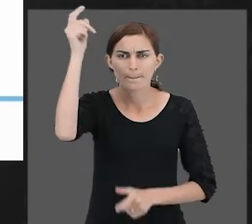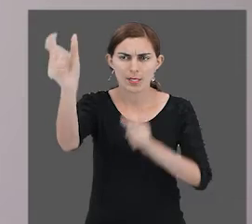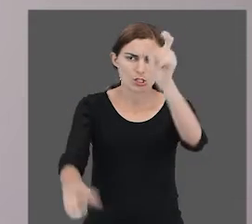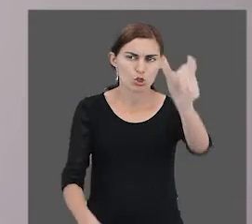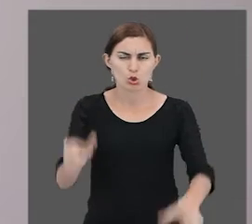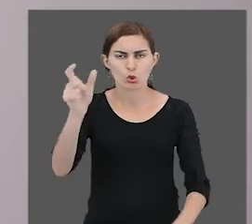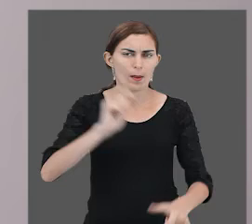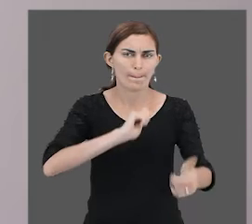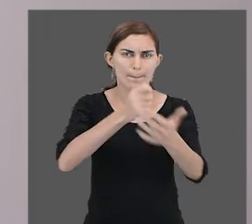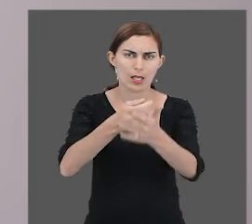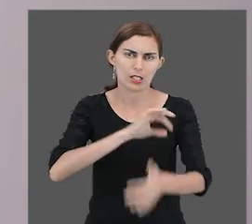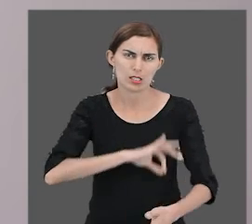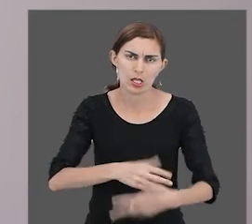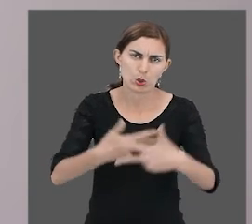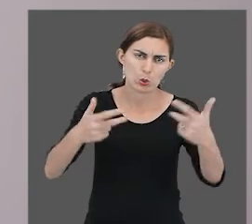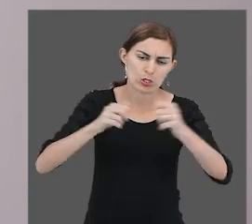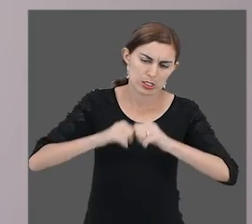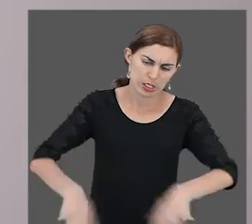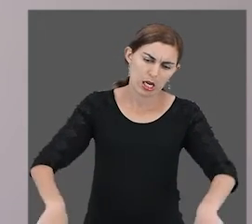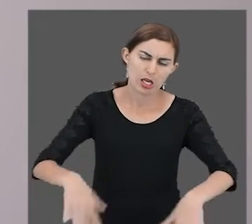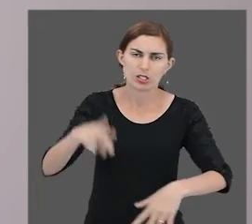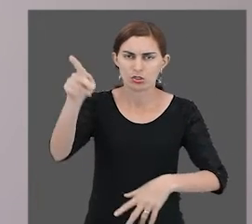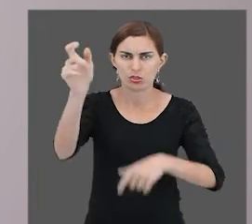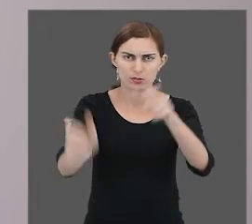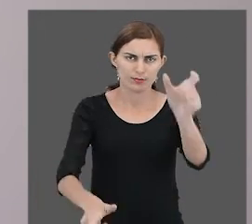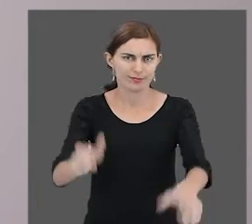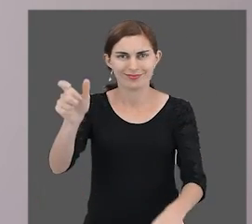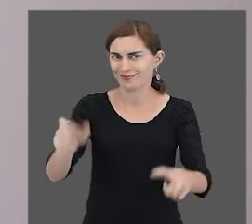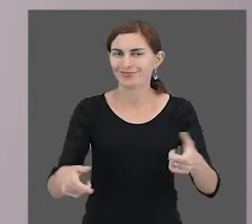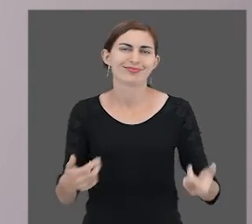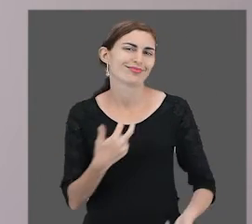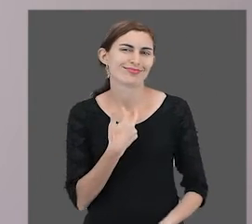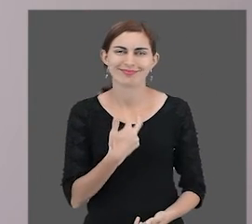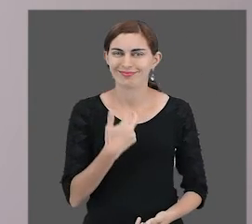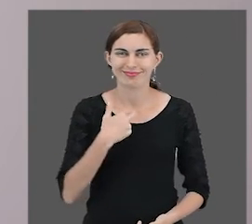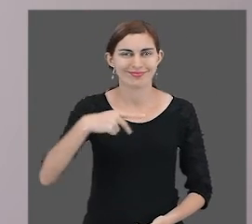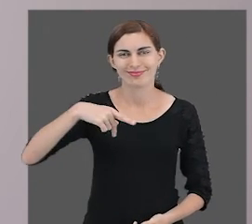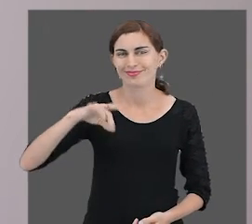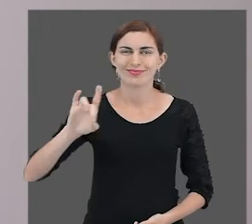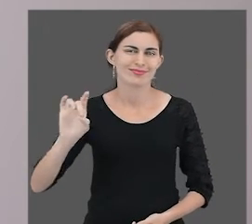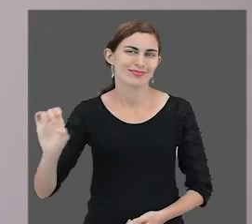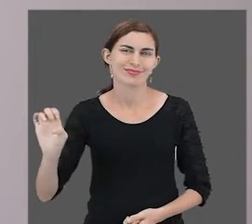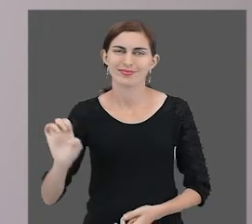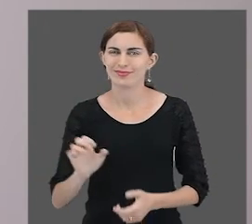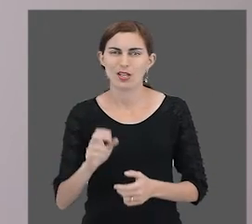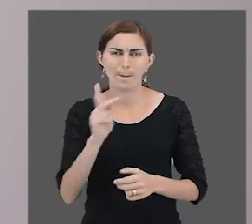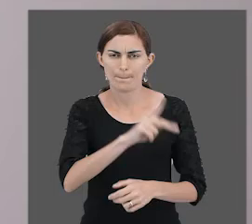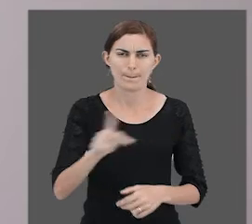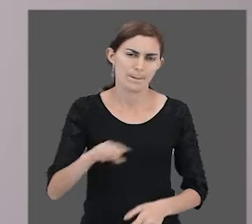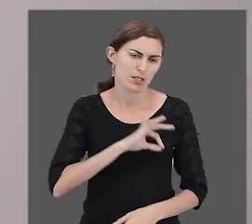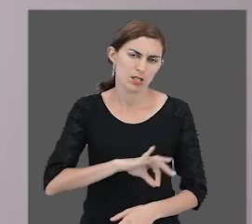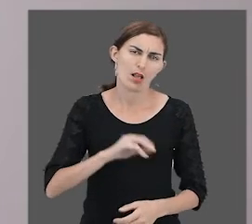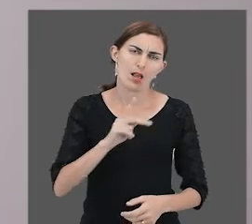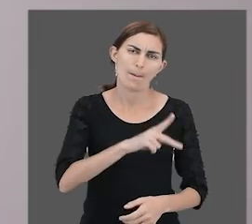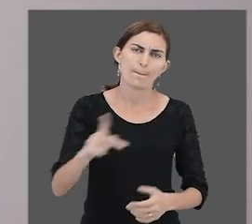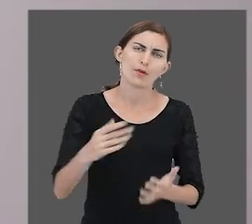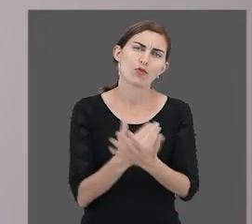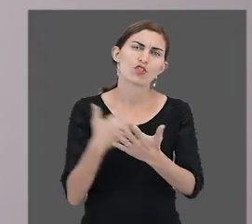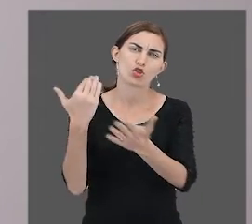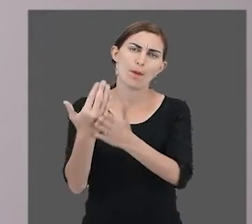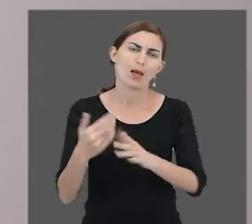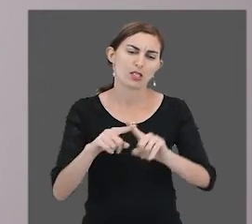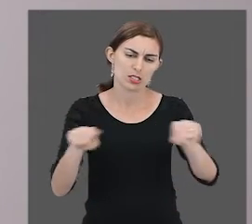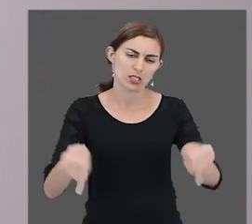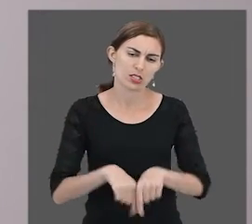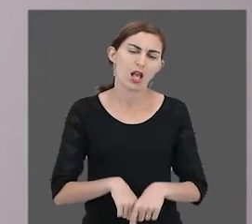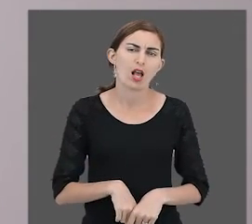você não pode pagar nenhum tipo de despesa de pessoal com o recurso do PDDE, certo? Pagar professor, eu quero um professor a mais para a